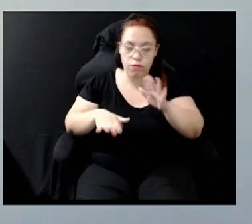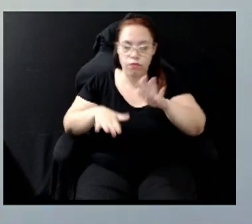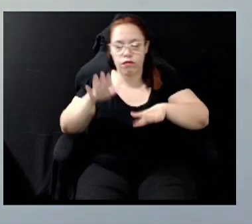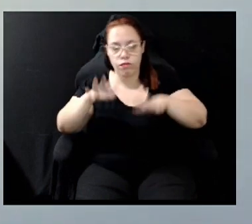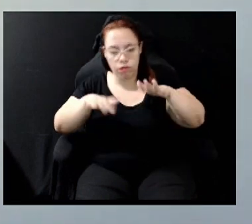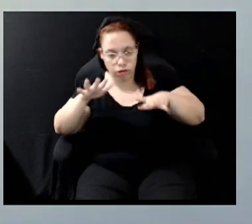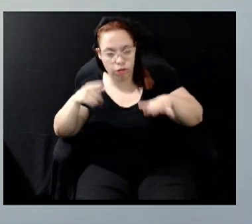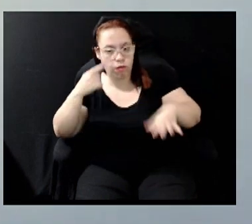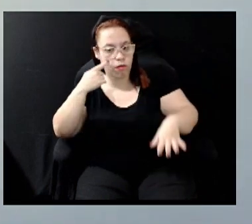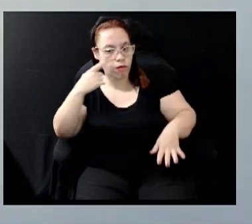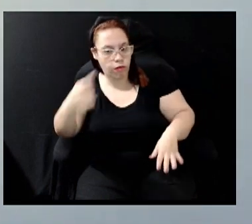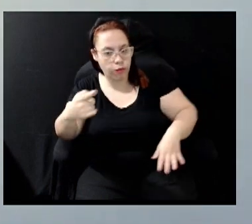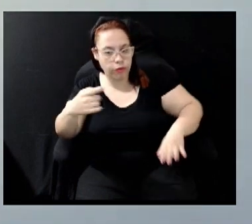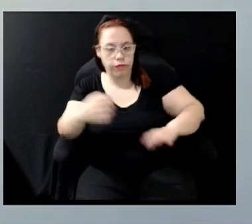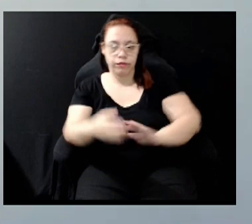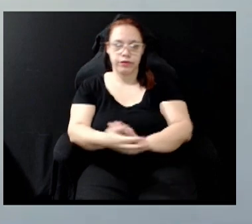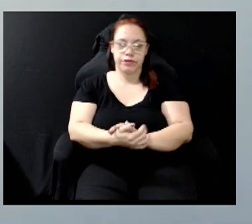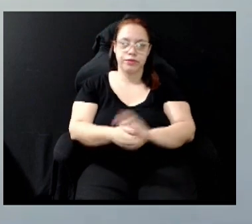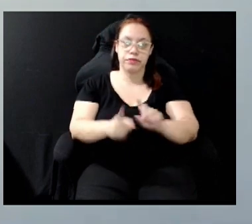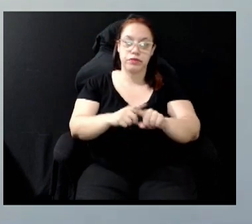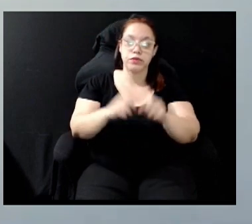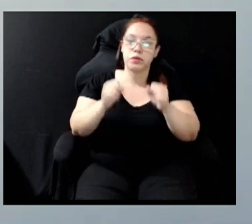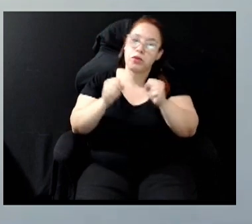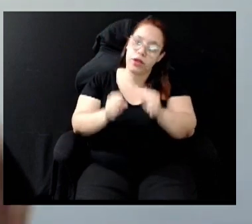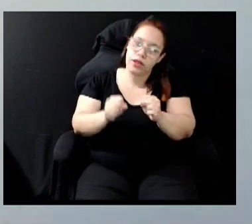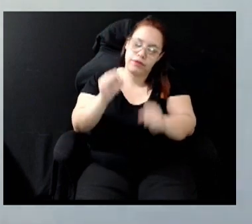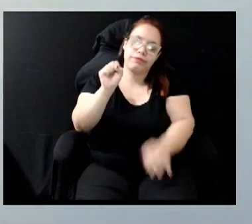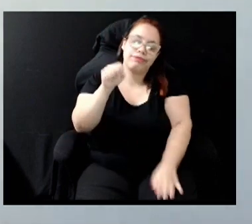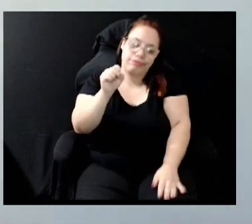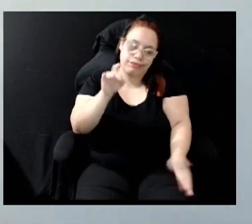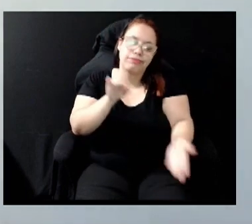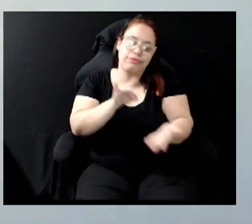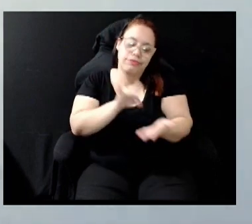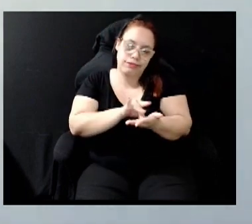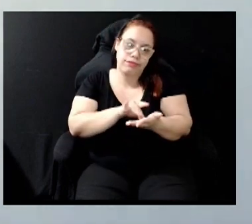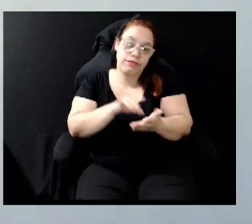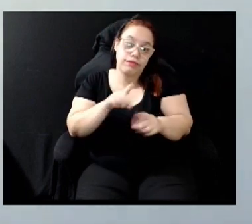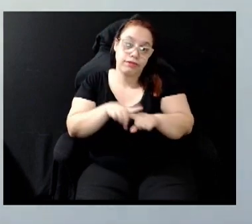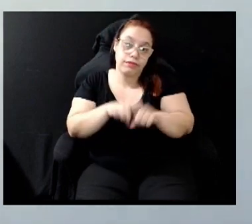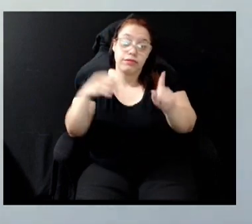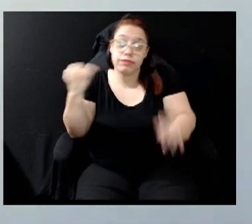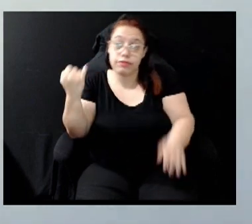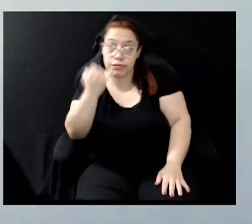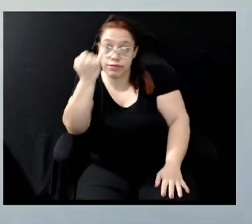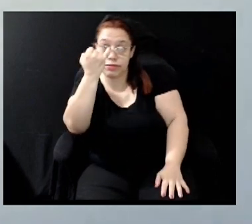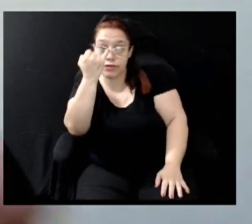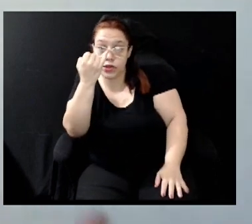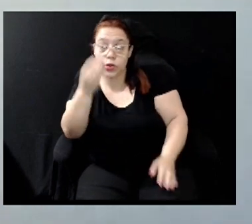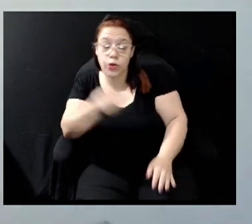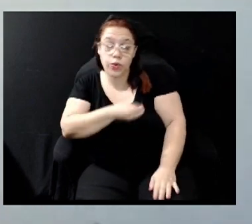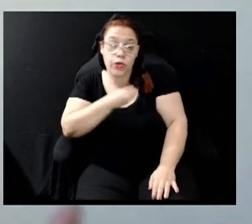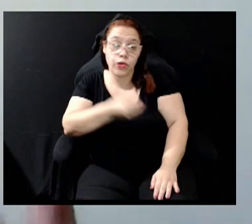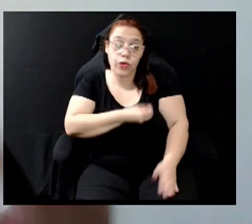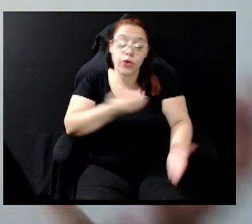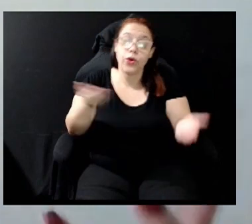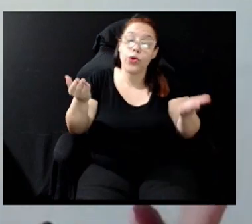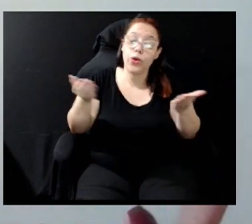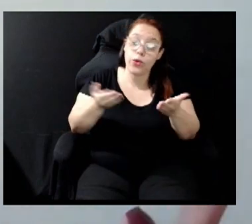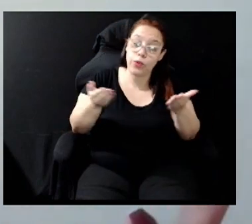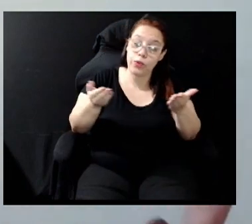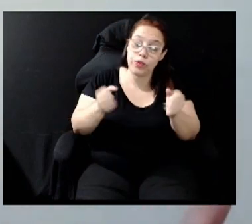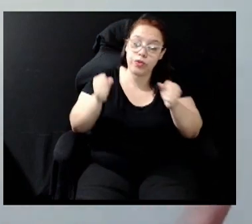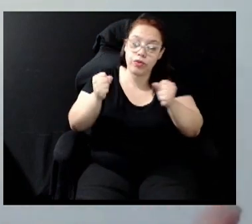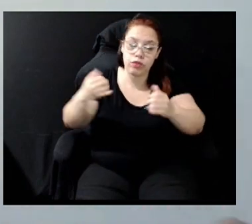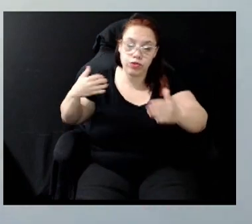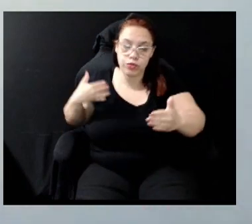olhar. Mas pode ser que sim, de fato. Mas é importante também olhar para o que ela está vivendo agora nesse momento e possa trazer um